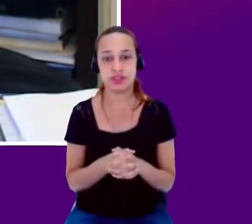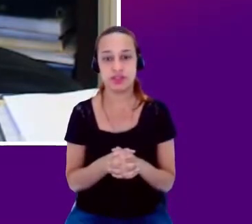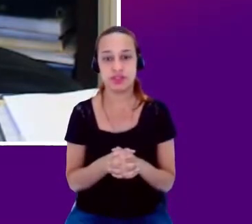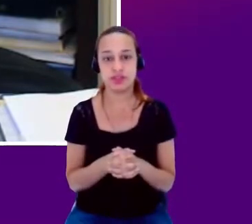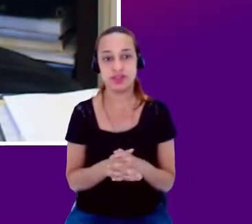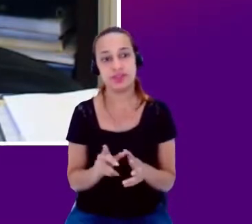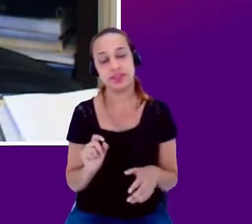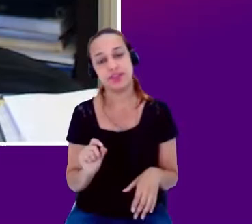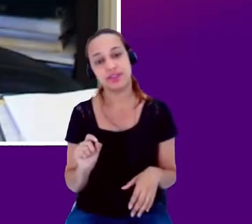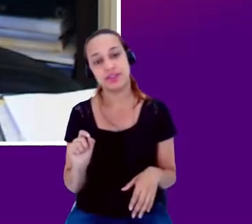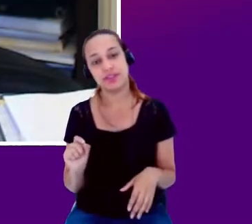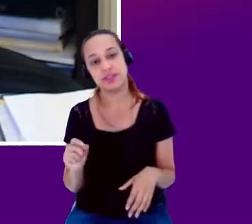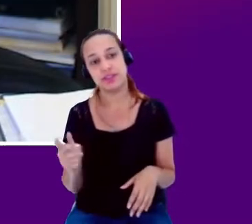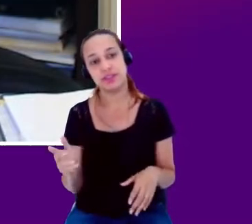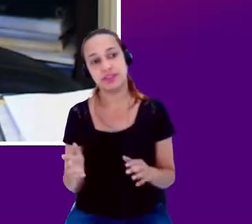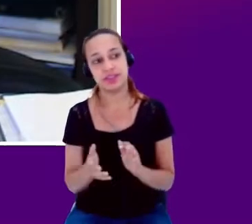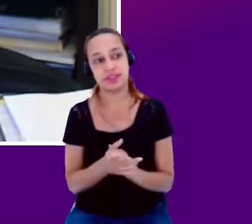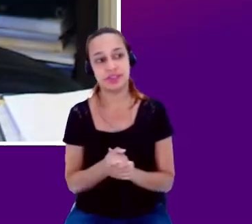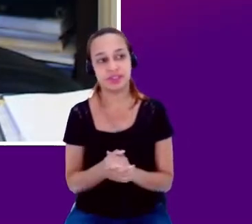essa